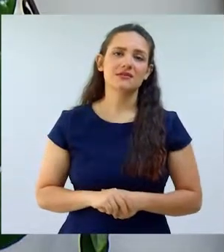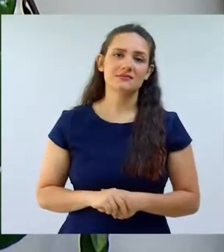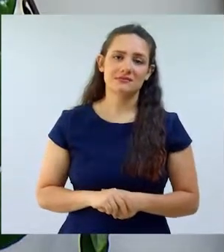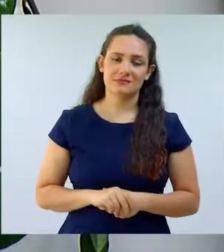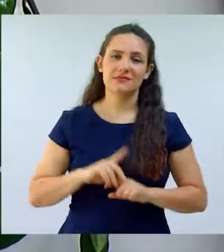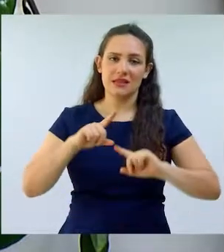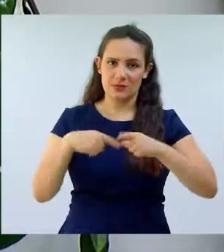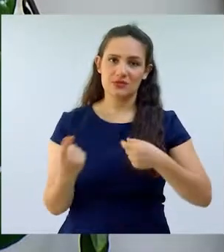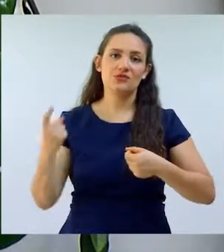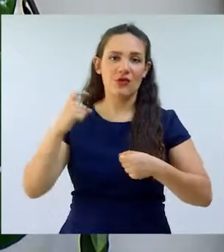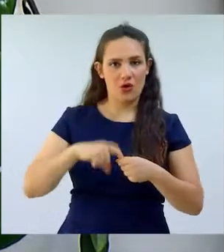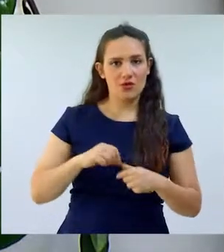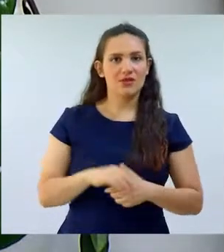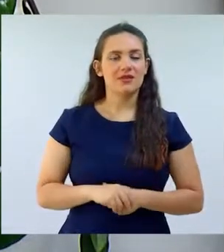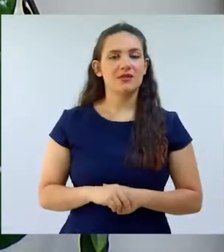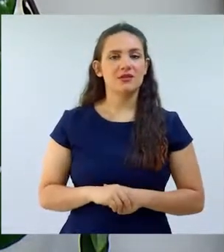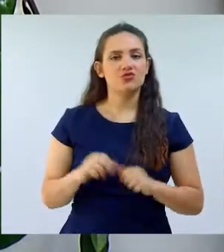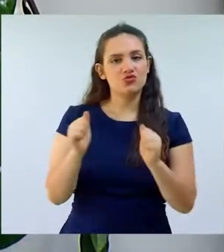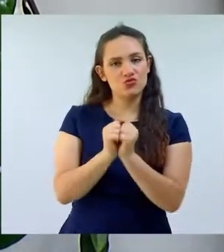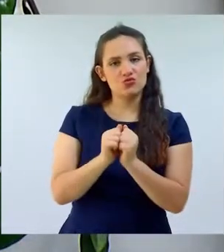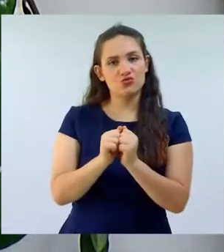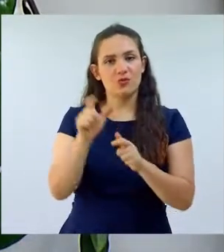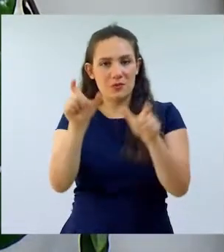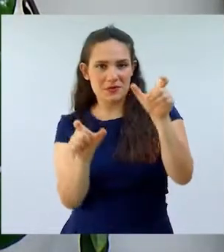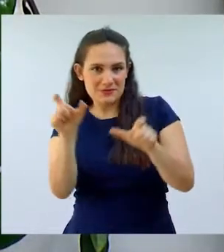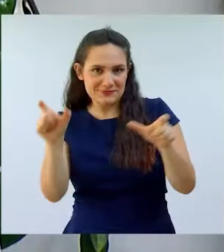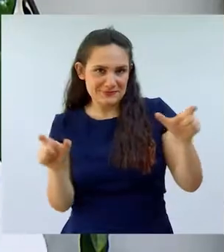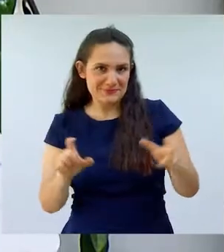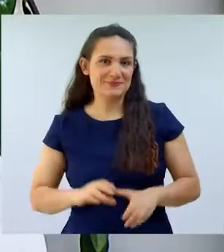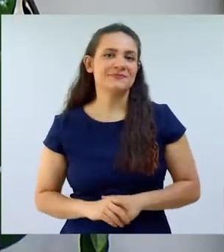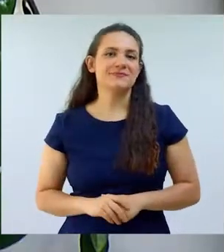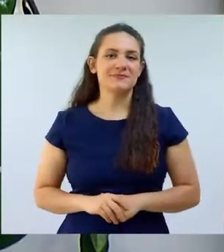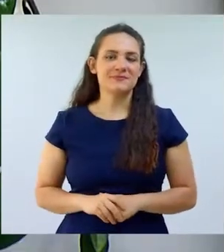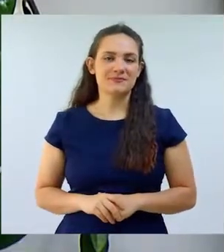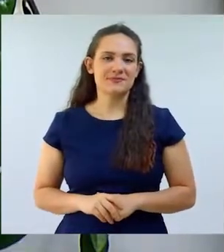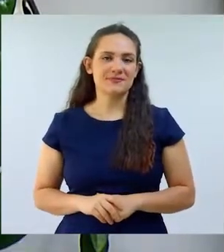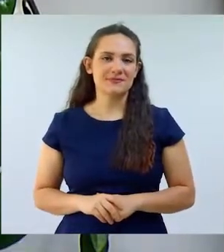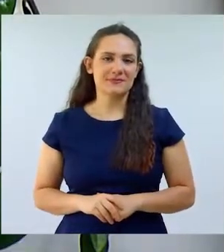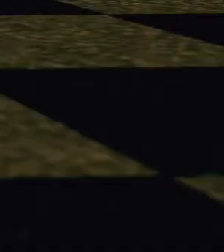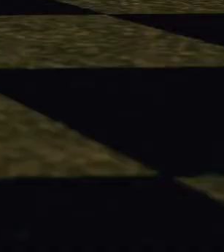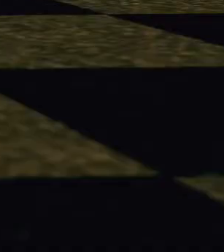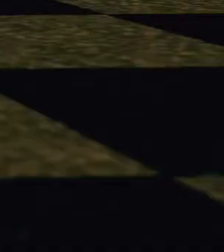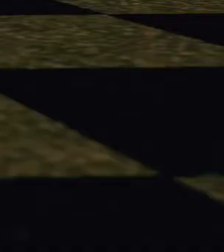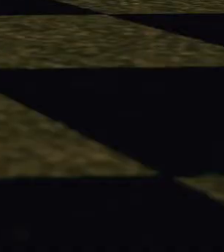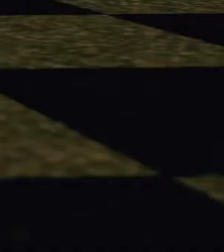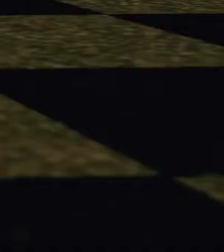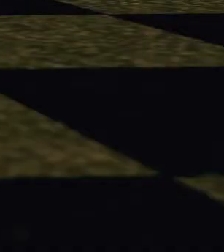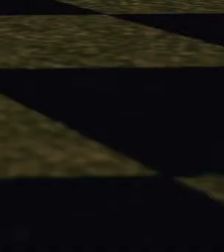obrigado Cleir, obrigado pessoal aqui. Até uma próxima oportunidade com Personalidades.